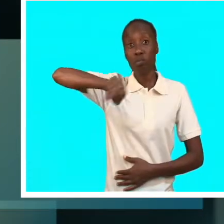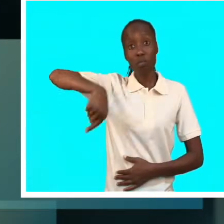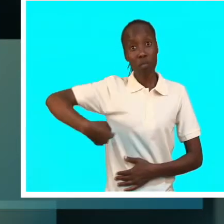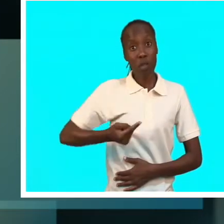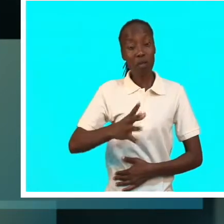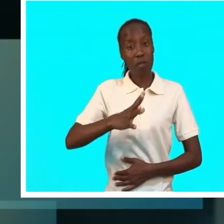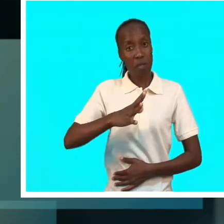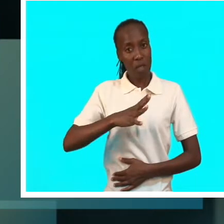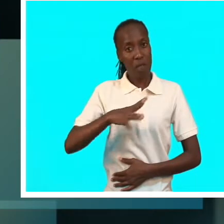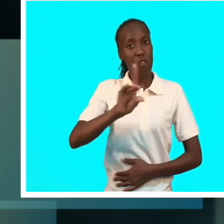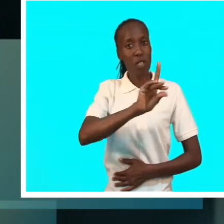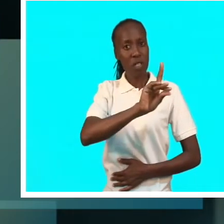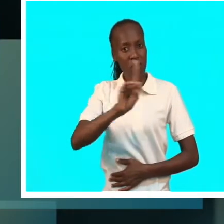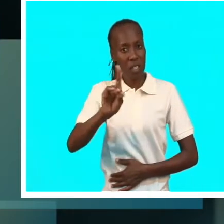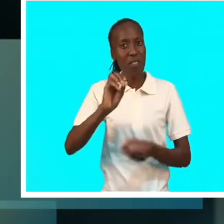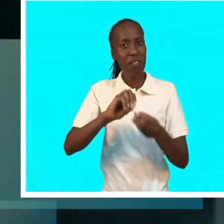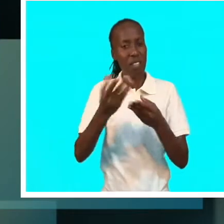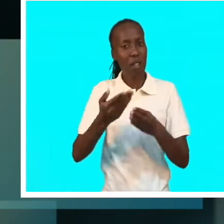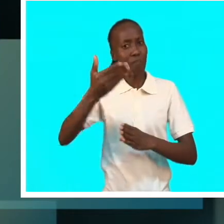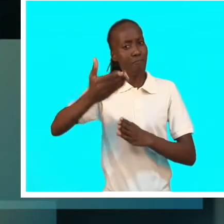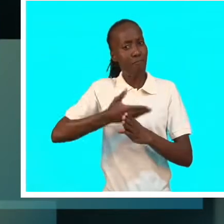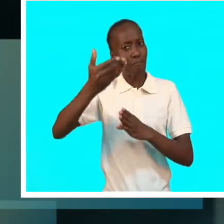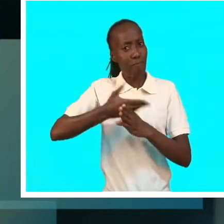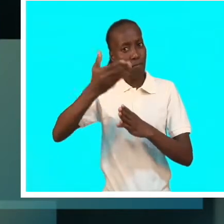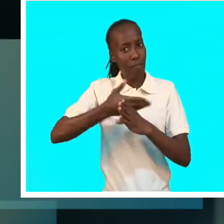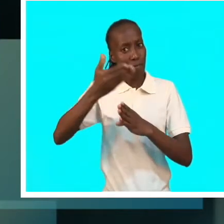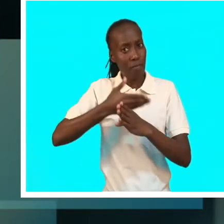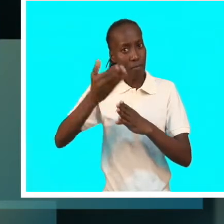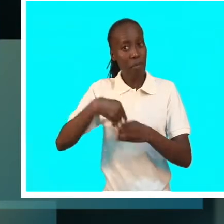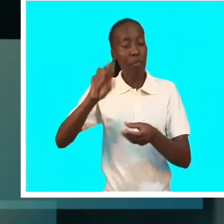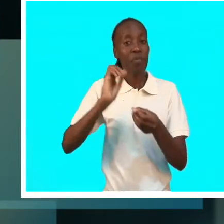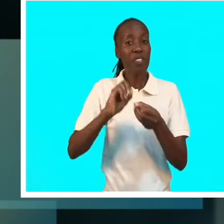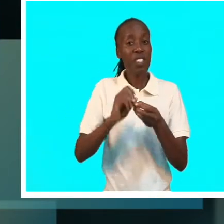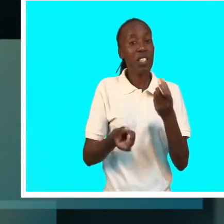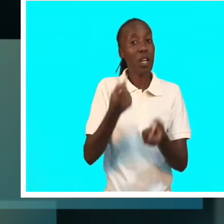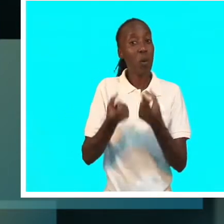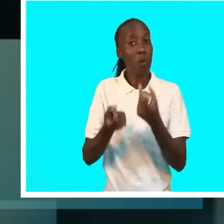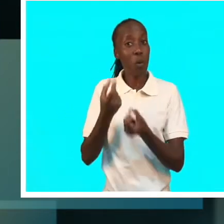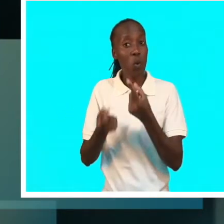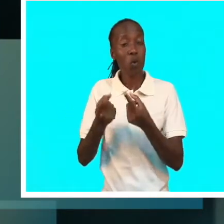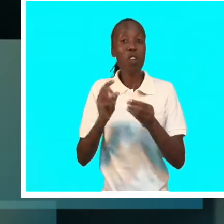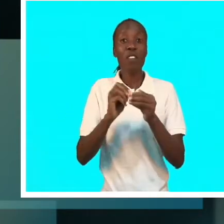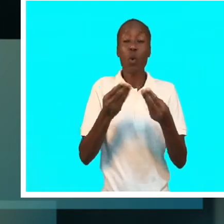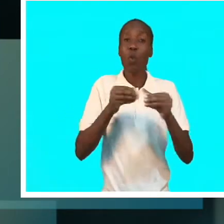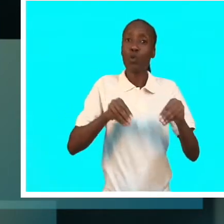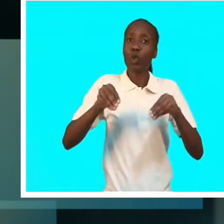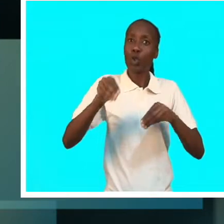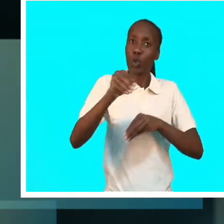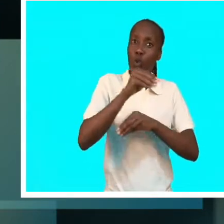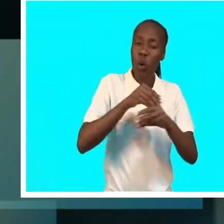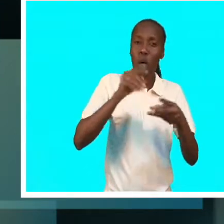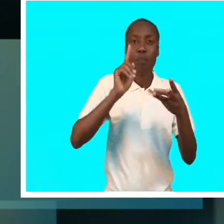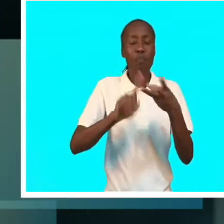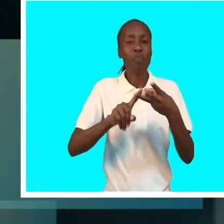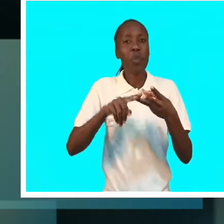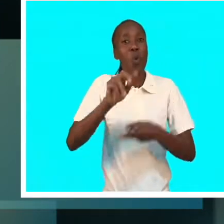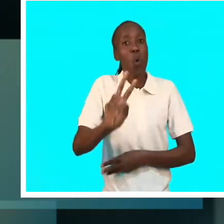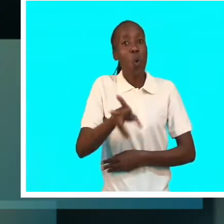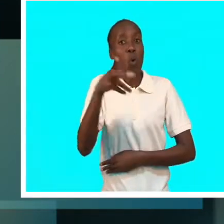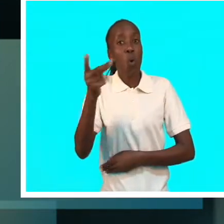nós temos uma deficiência para termos a habilidade de fazer alguma coisa, como julgar com